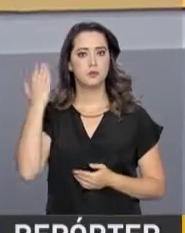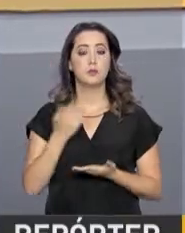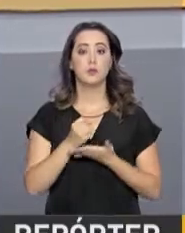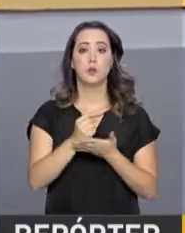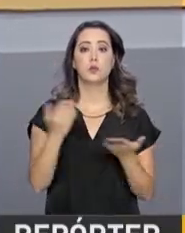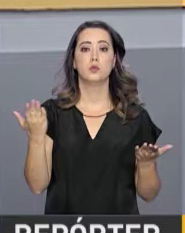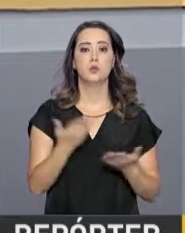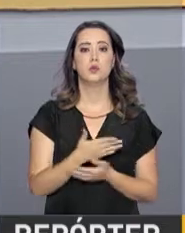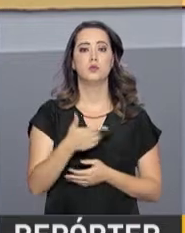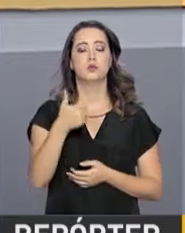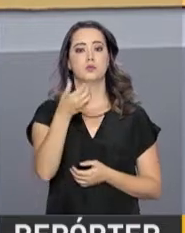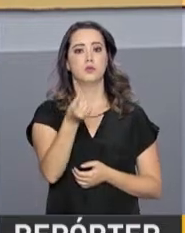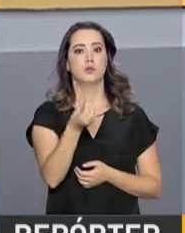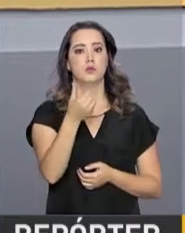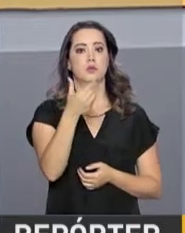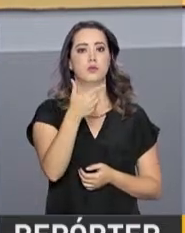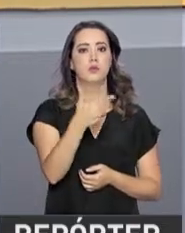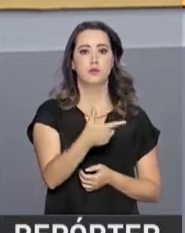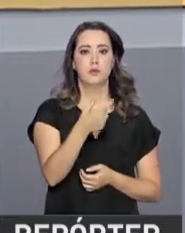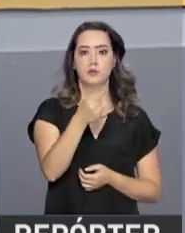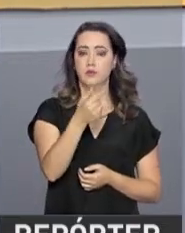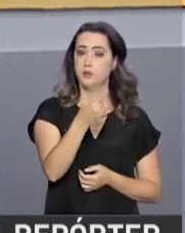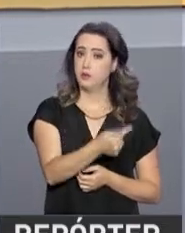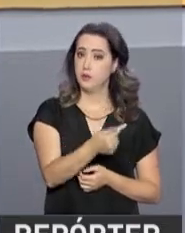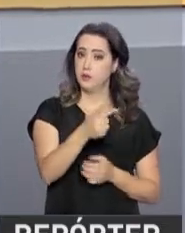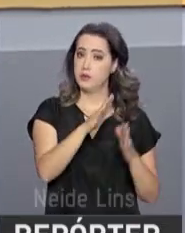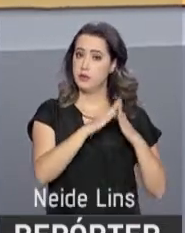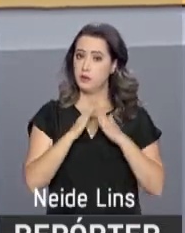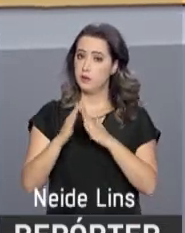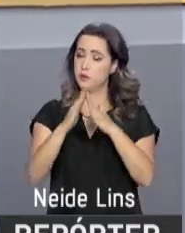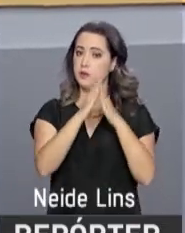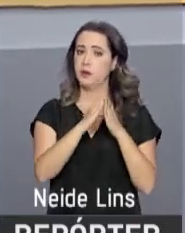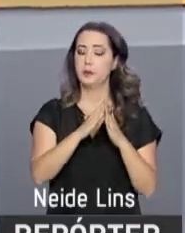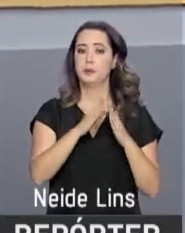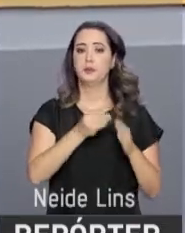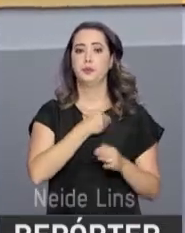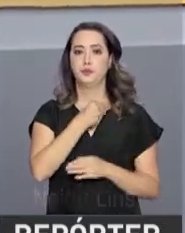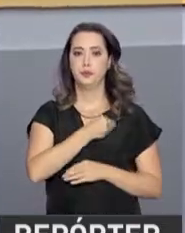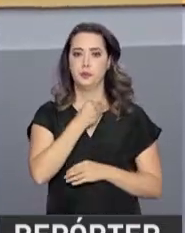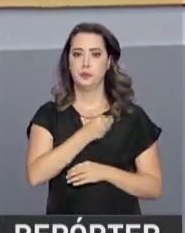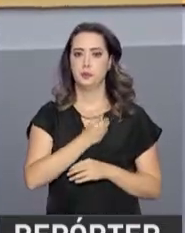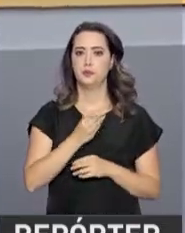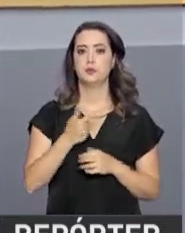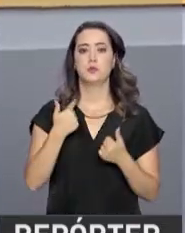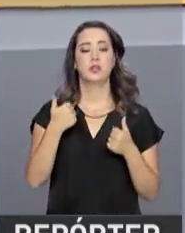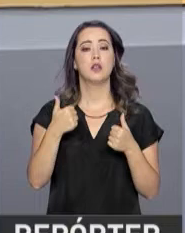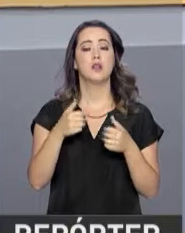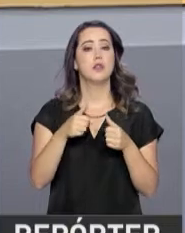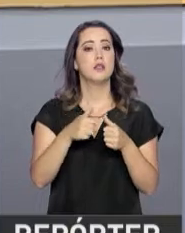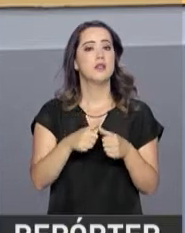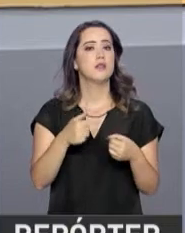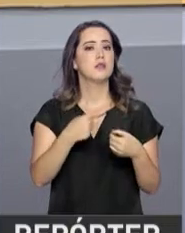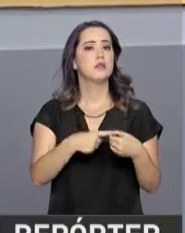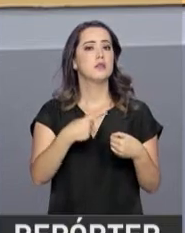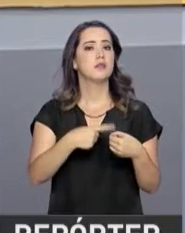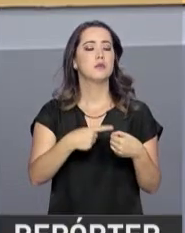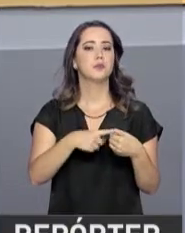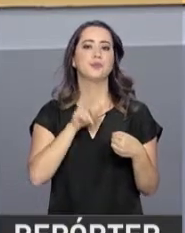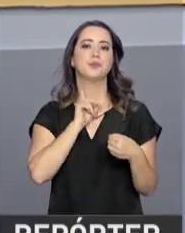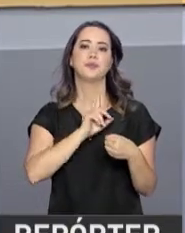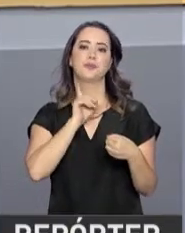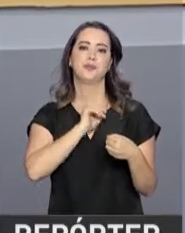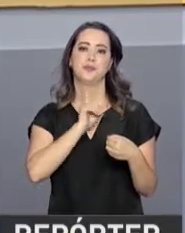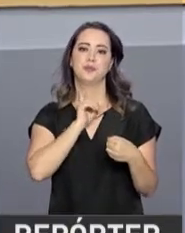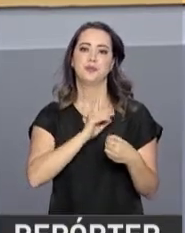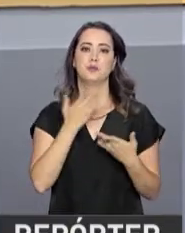michel temer entregou hoje 627 residências do programa minha casa minha vida em patos de minas na região do